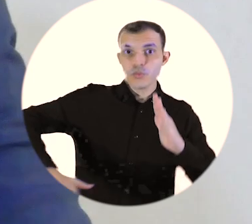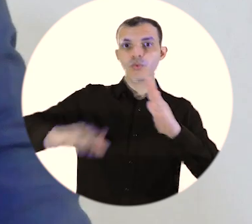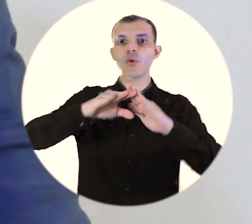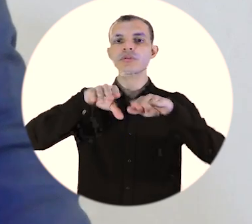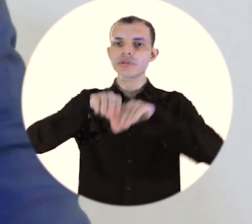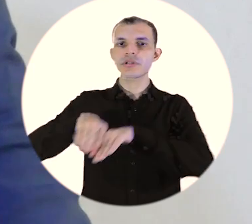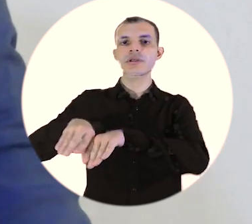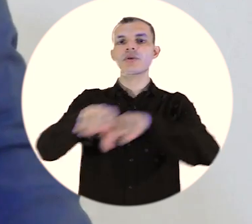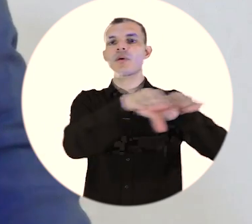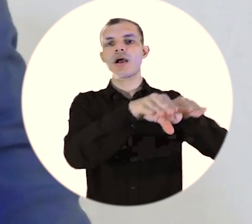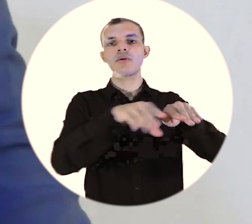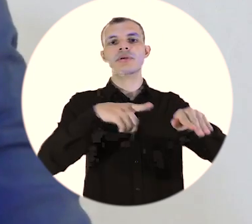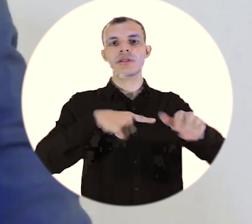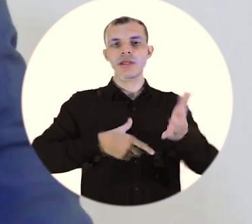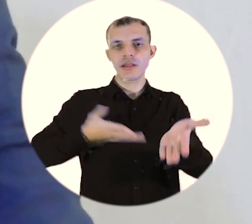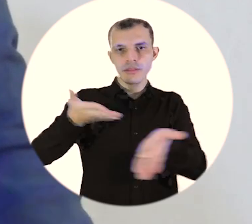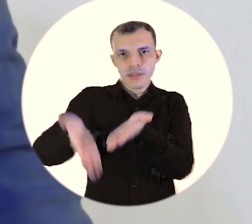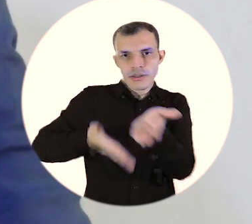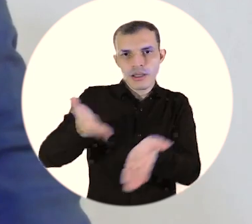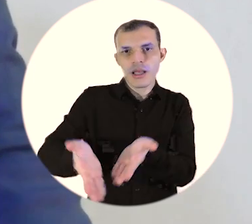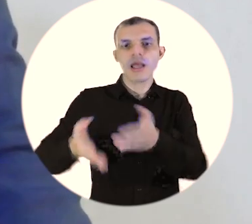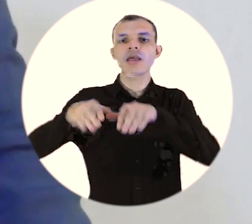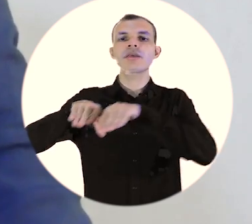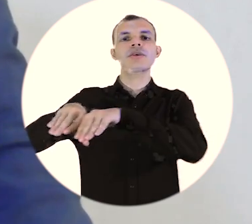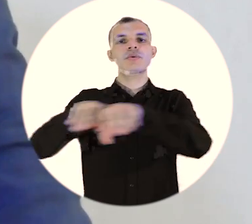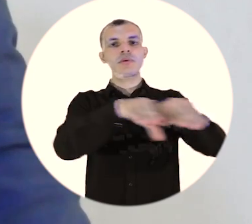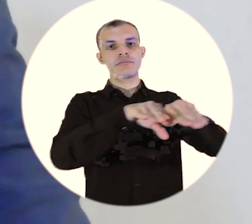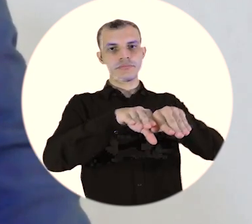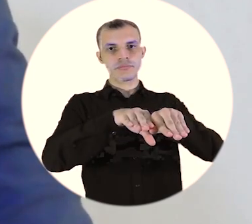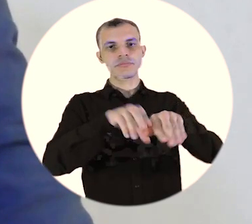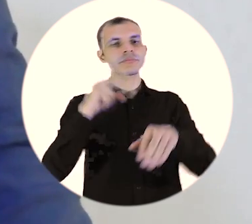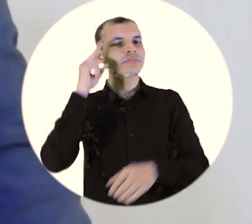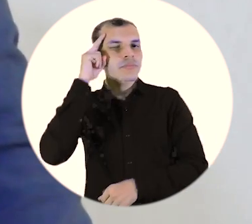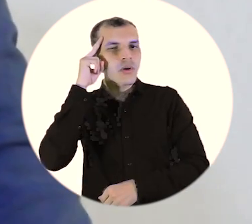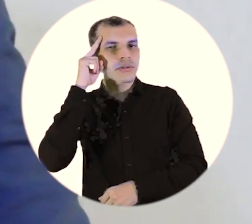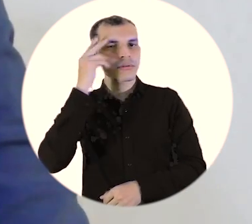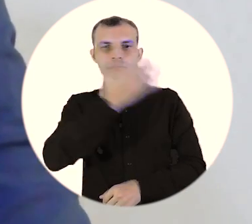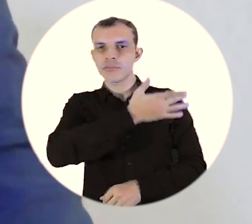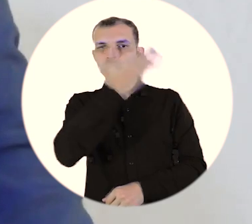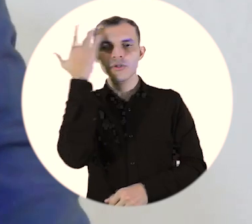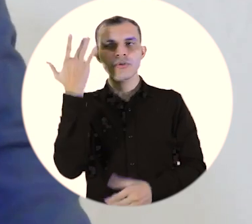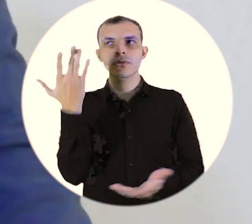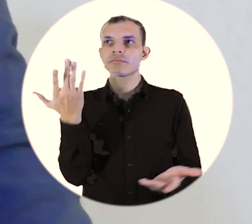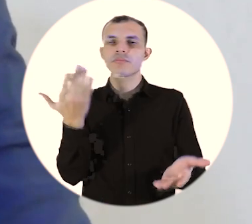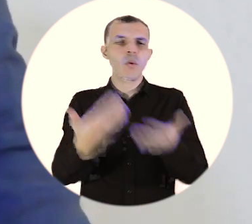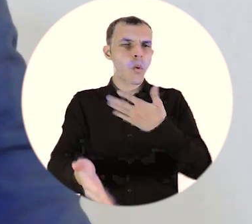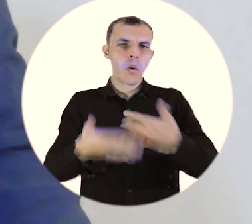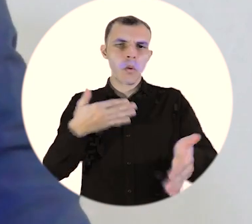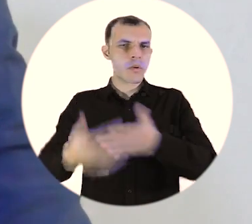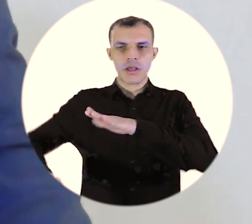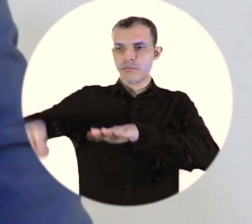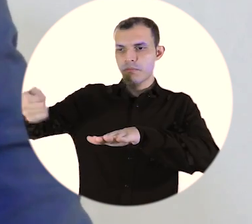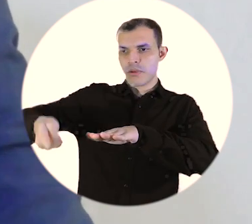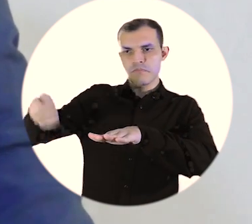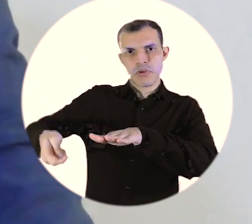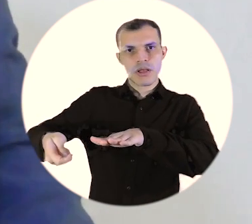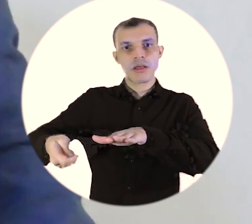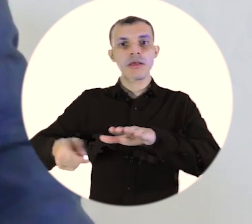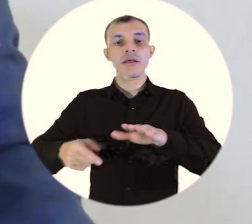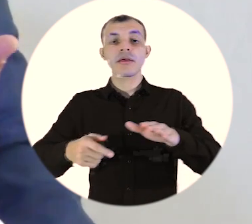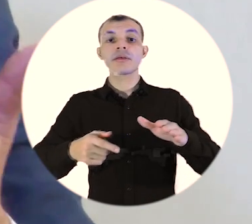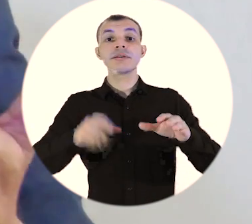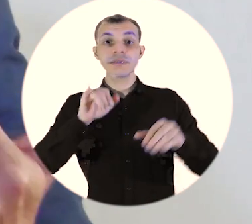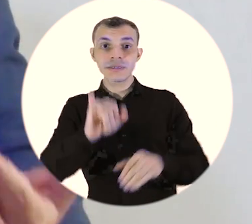de todos perante a lei, o tratamento igualitário pressupõe que, independente de quem seja o juiz,